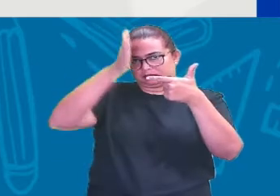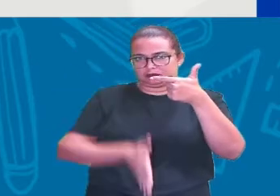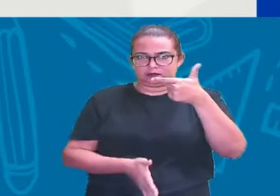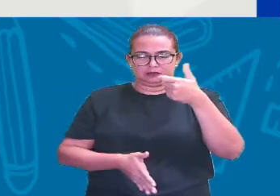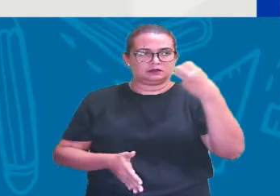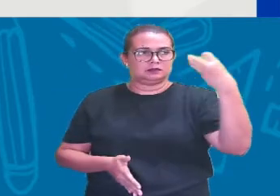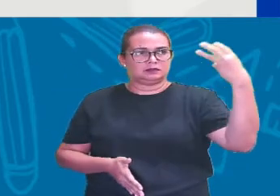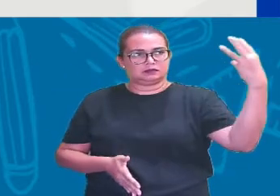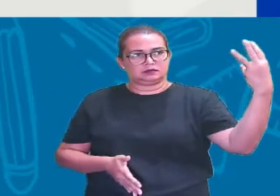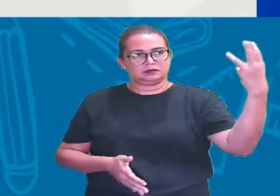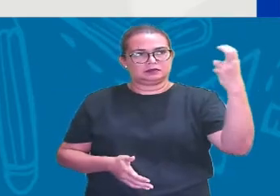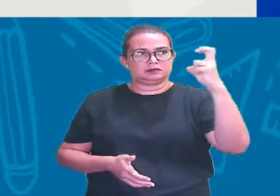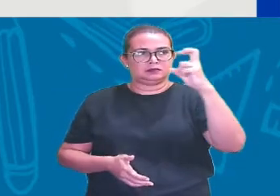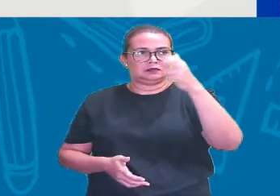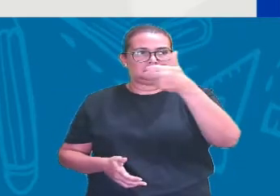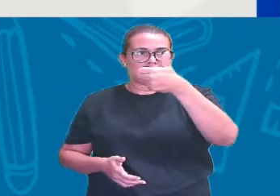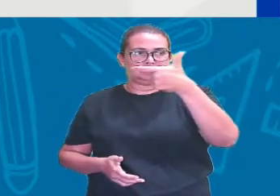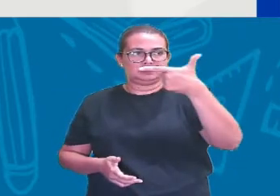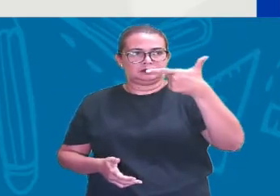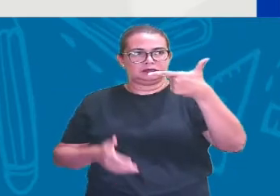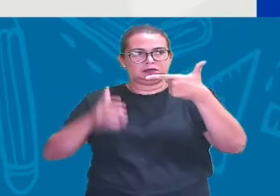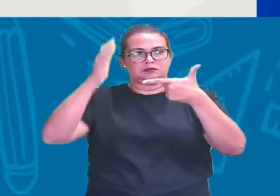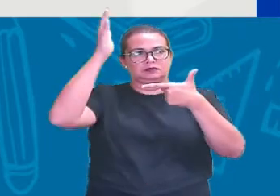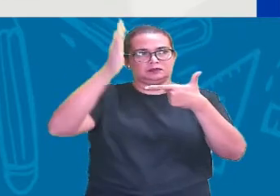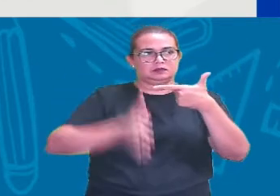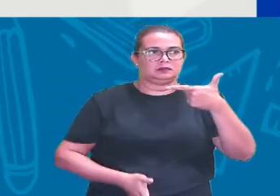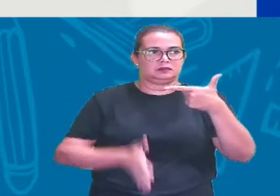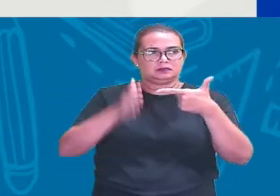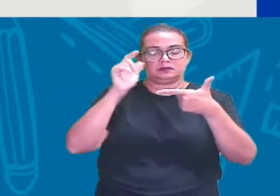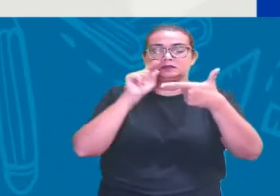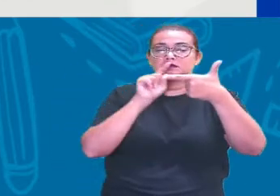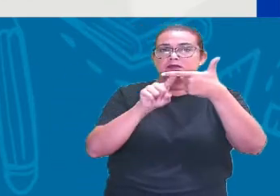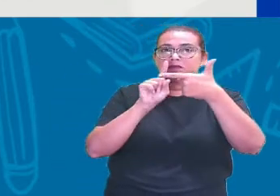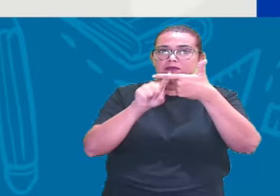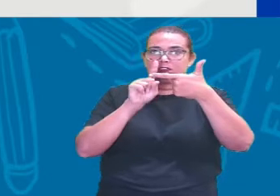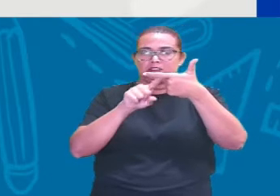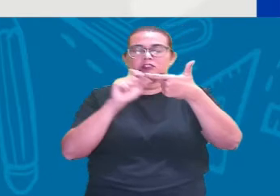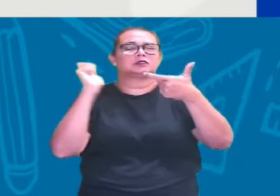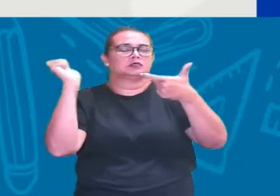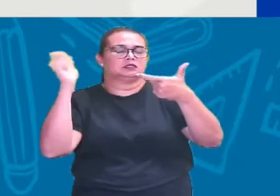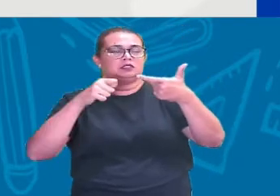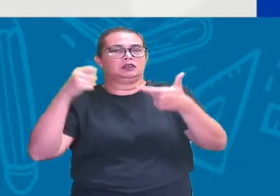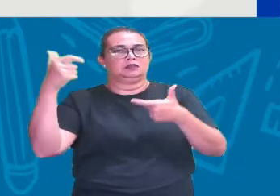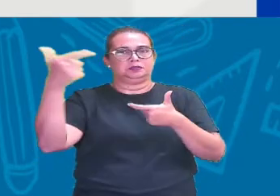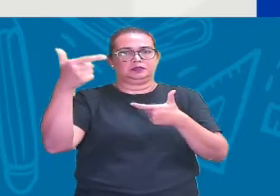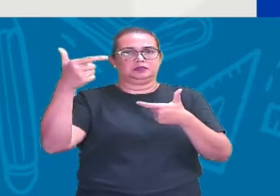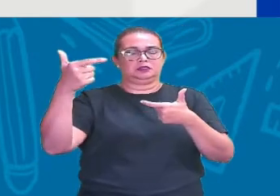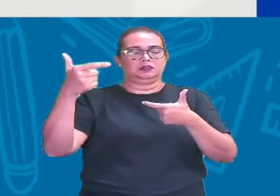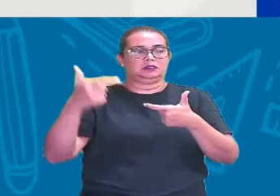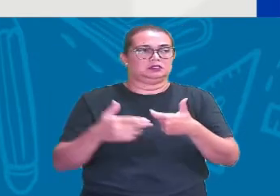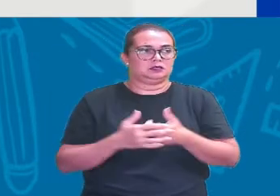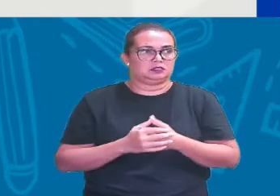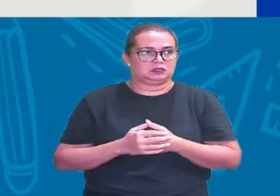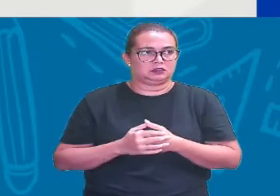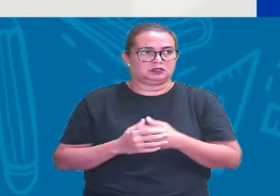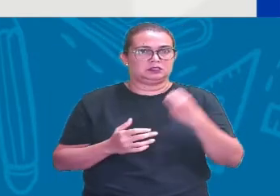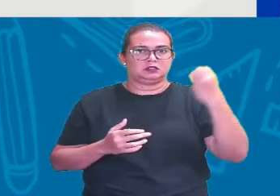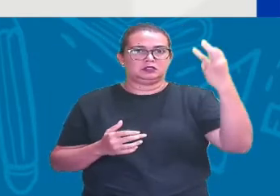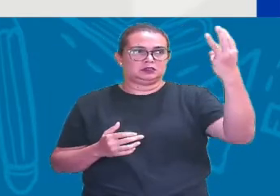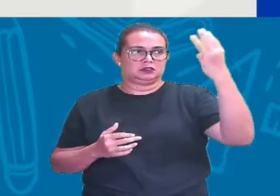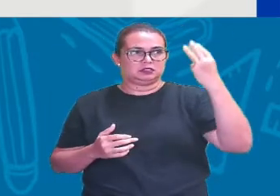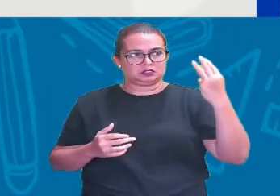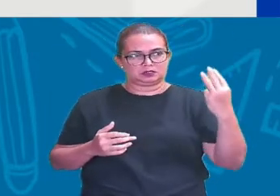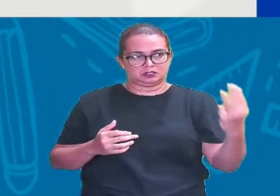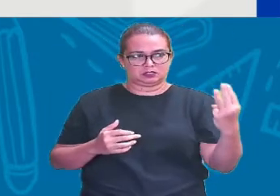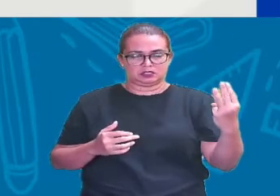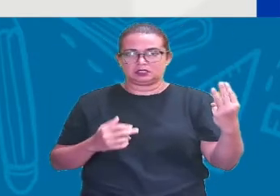por números primos, nós percebemos que 12 é par. Então, dá para dividir por 2. 3